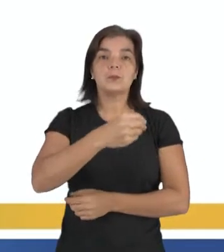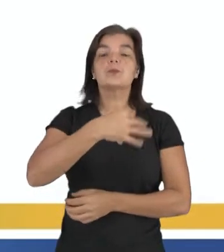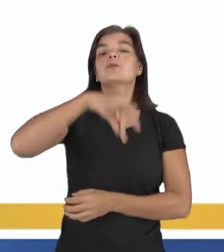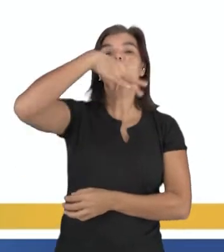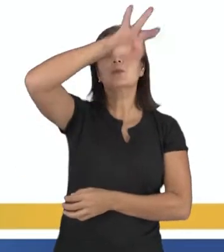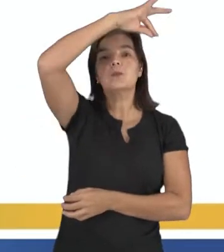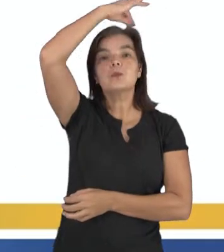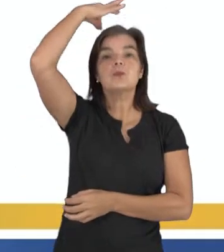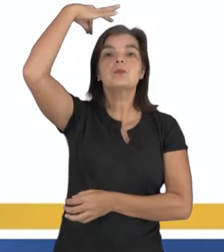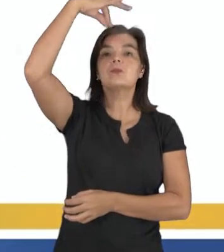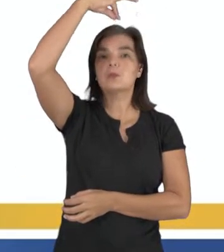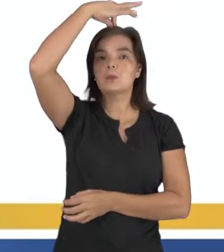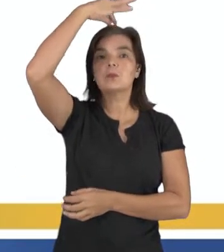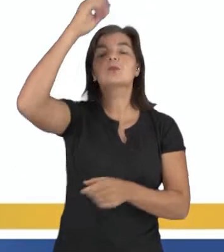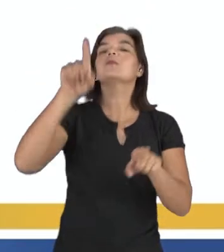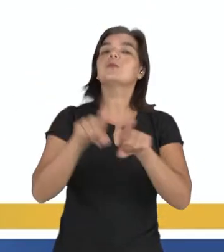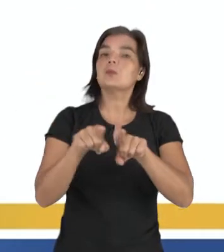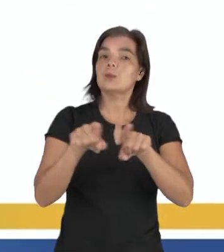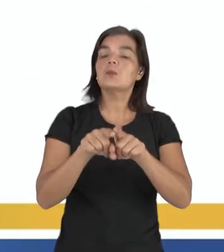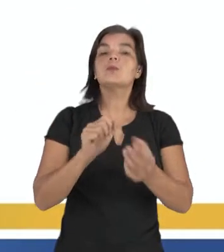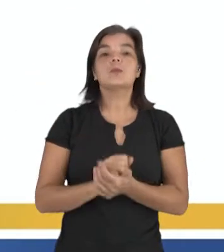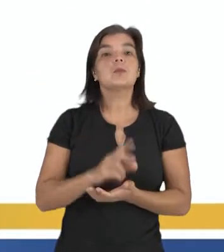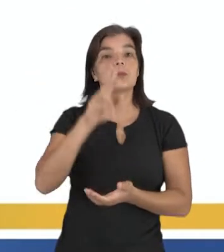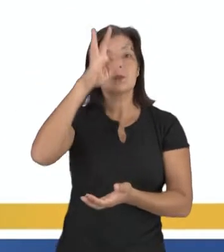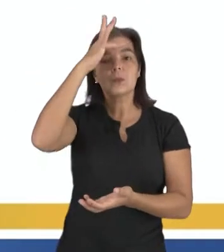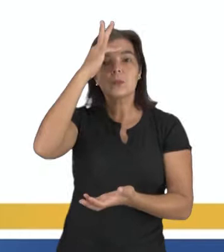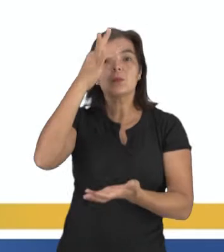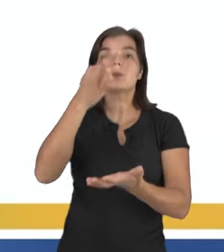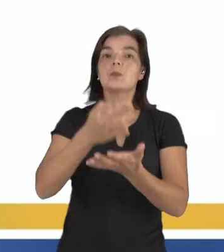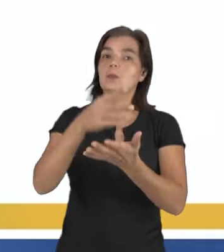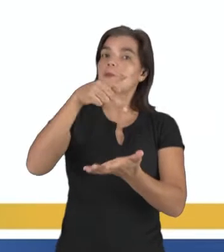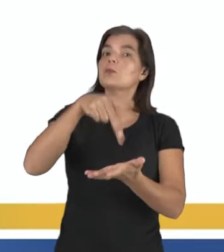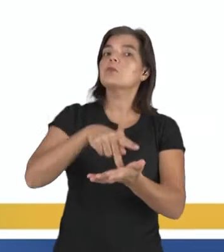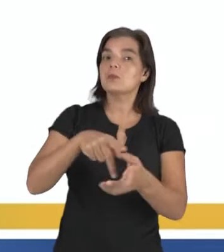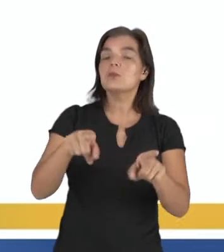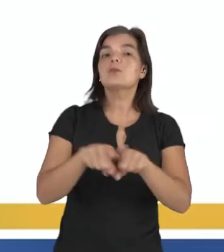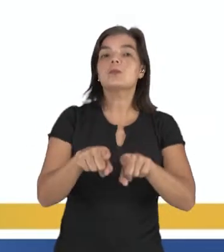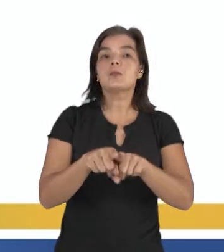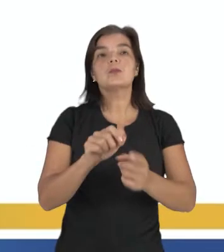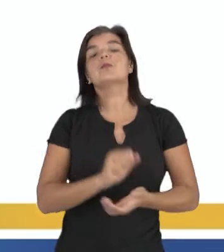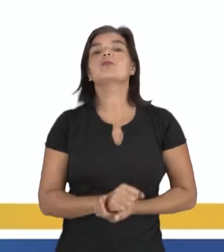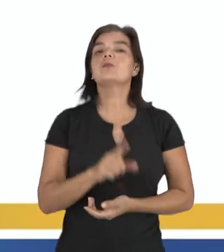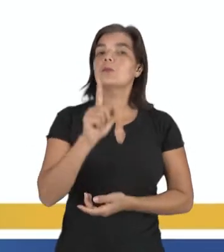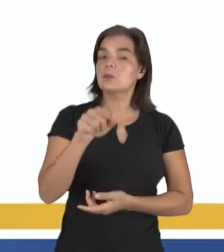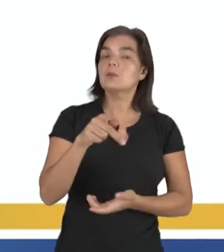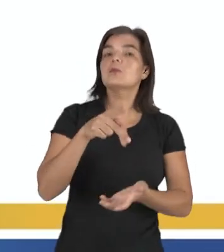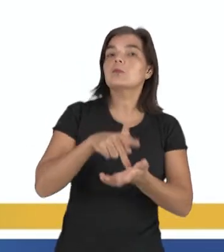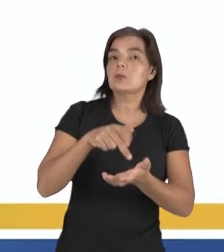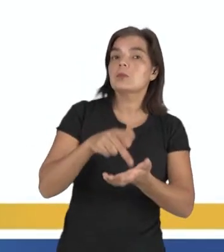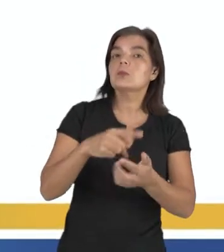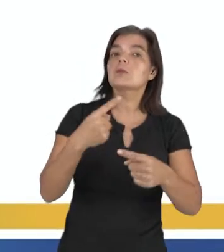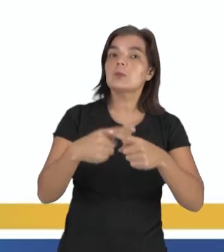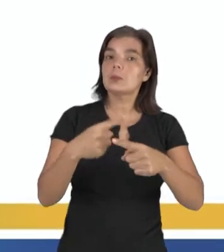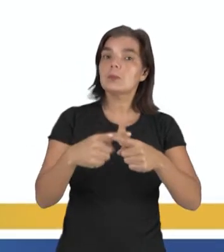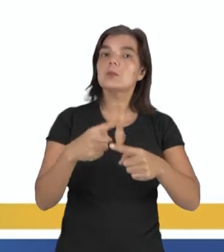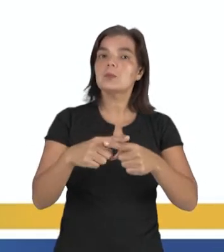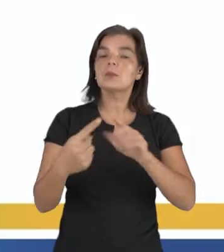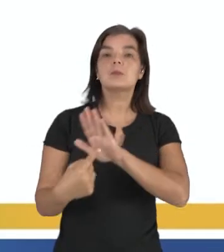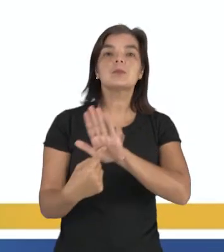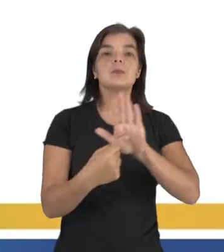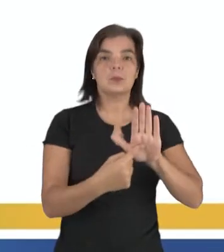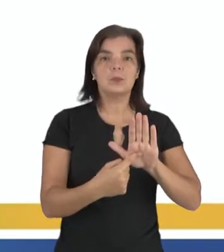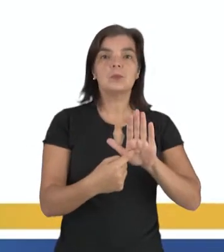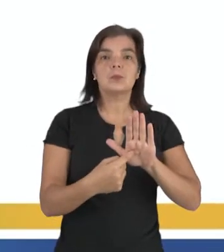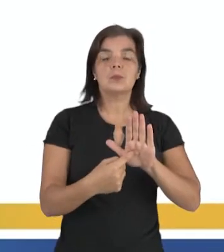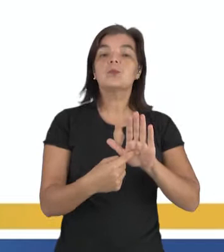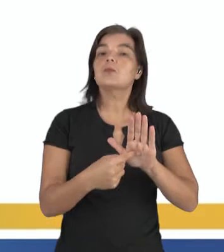Espírito Santo, né? É um dogma, é uma verdade religiosa. Então, ela é uma verdade porque ela foi